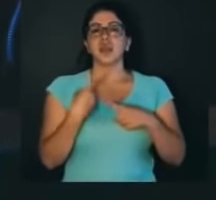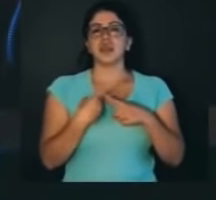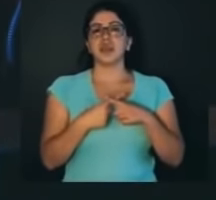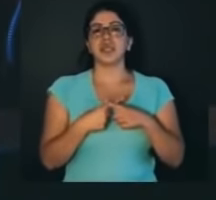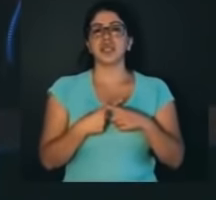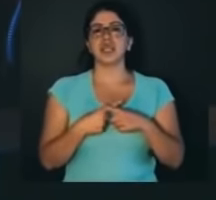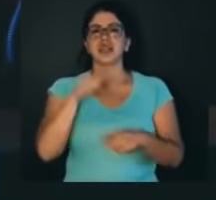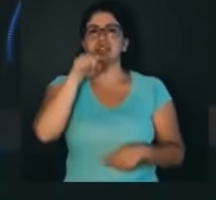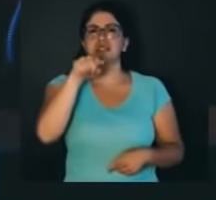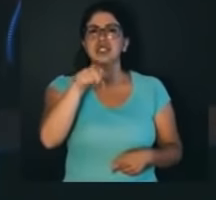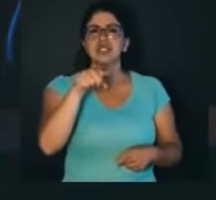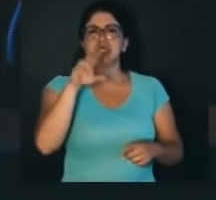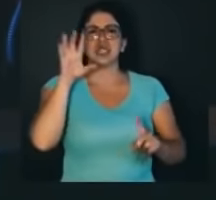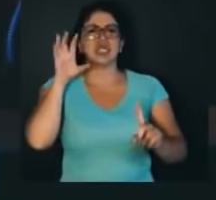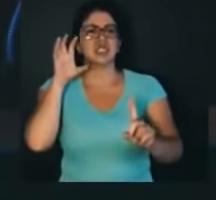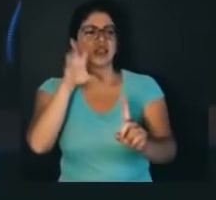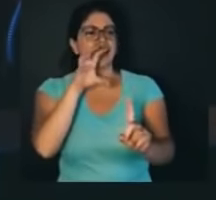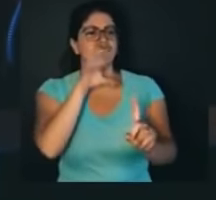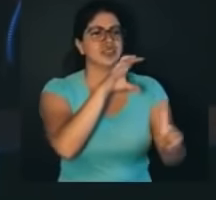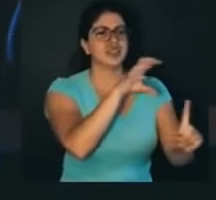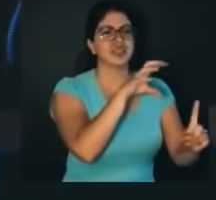como destrói você também.